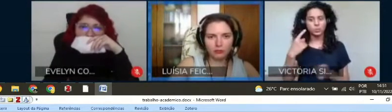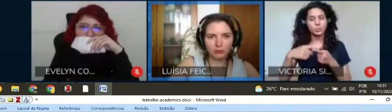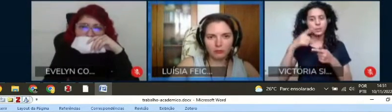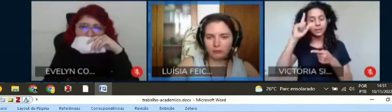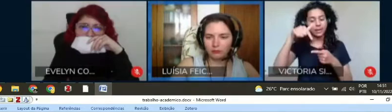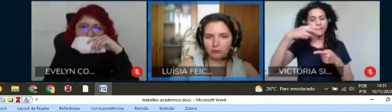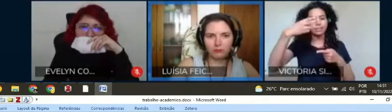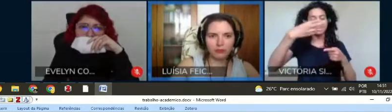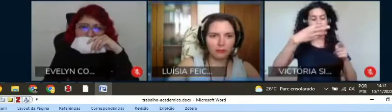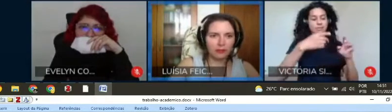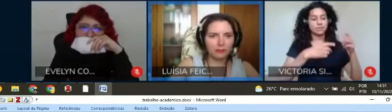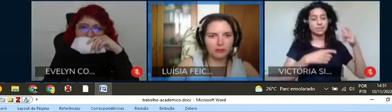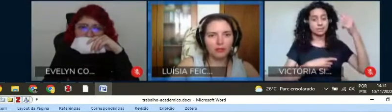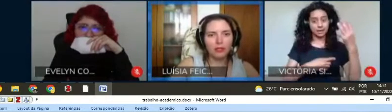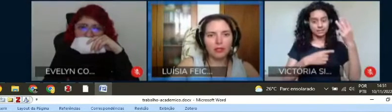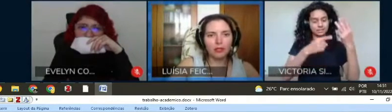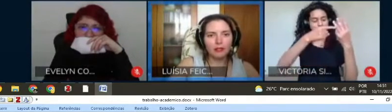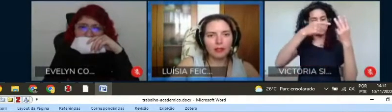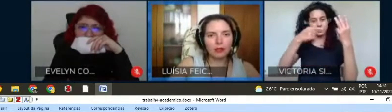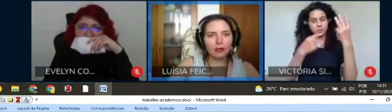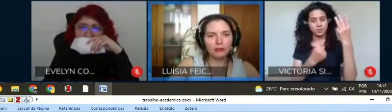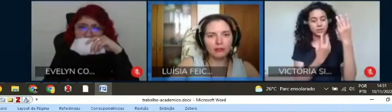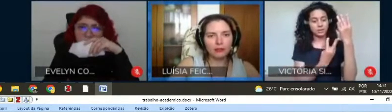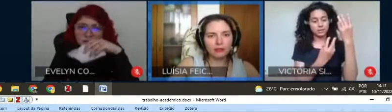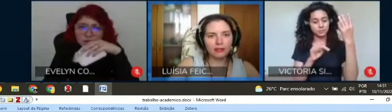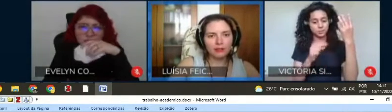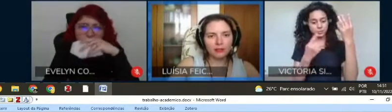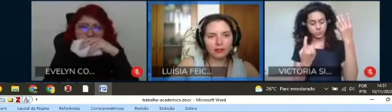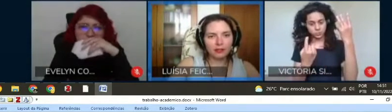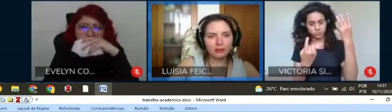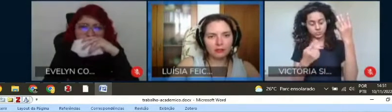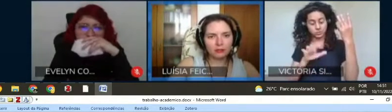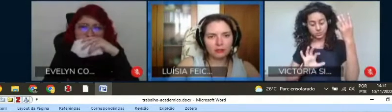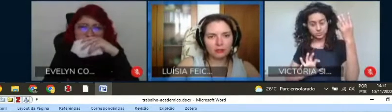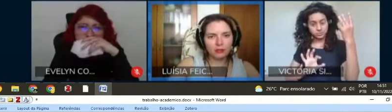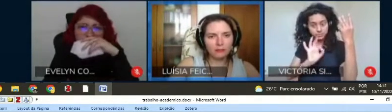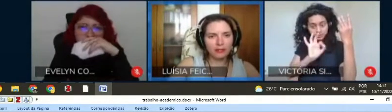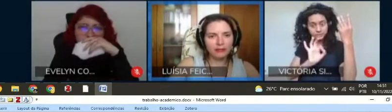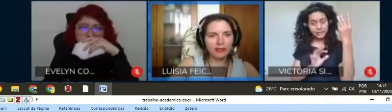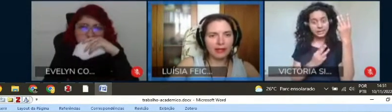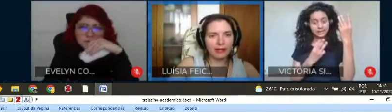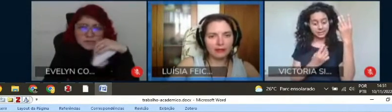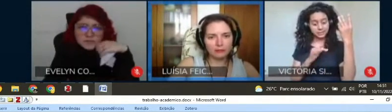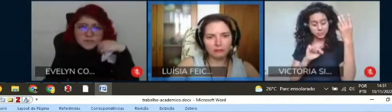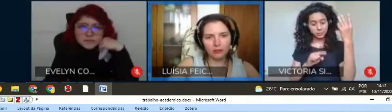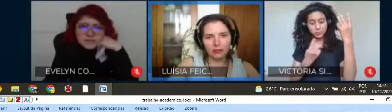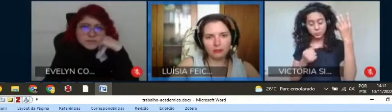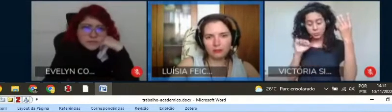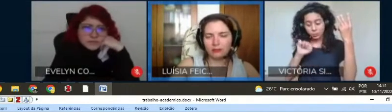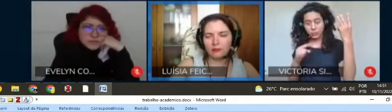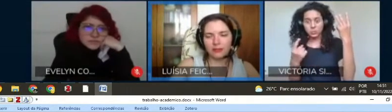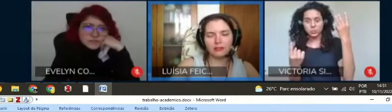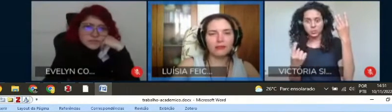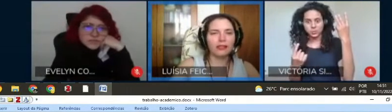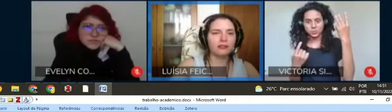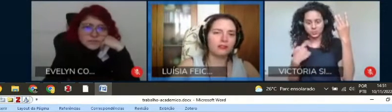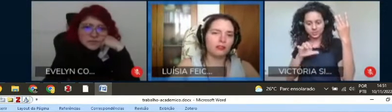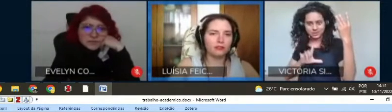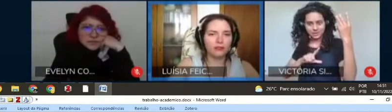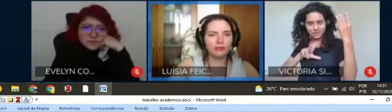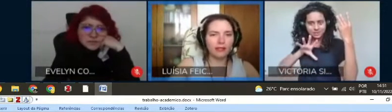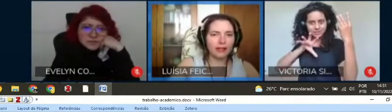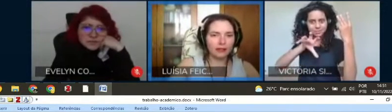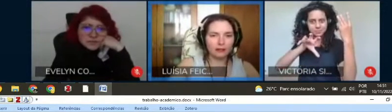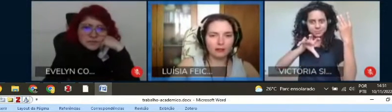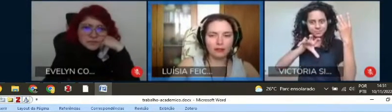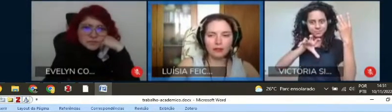conteúdo, que eu sempre lembrando. Agora, se eu quisesse falar apenas da arara, nos animais silvestres